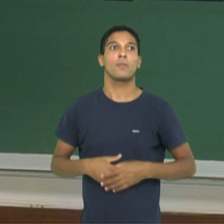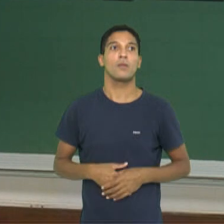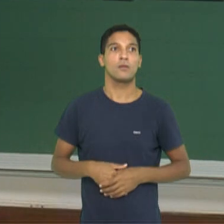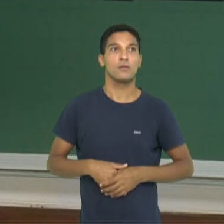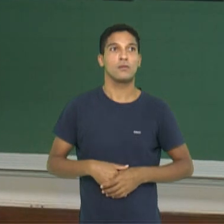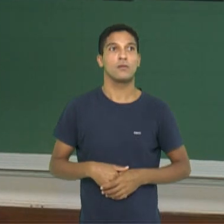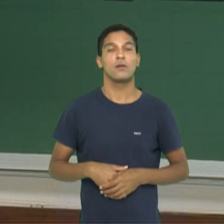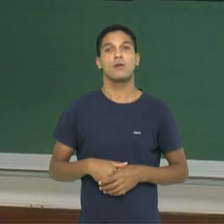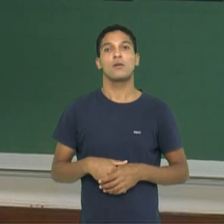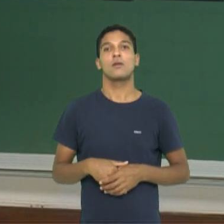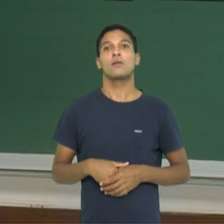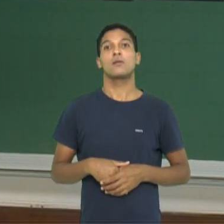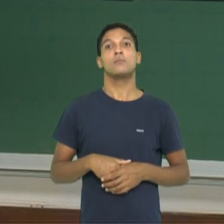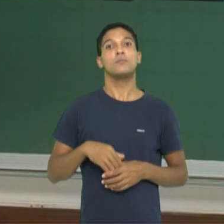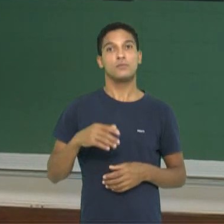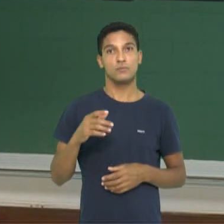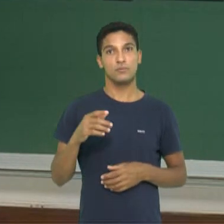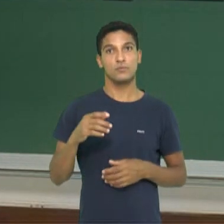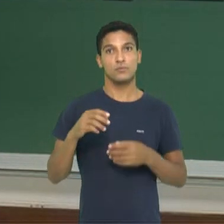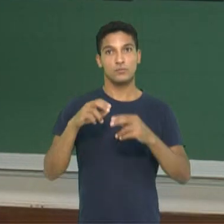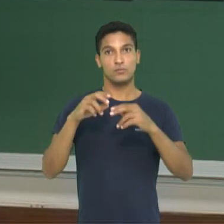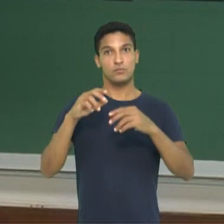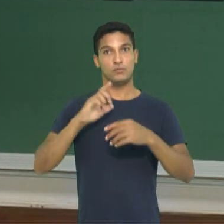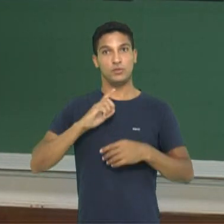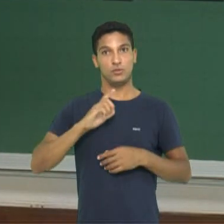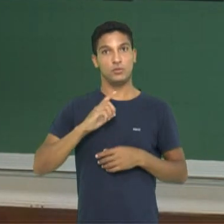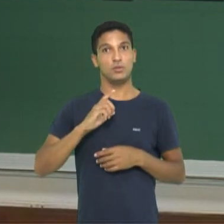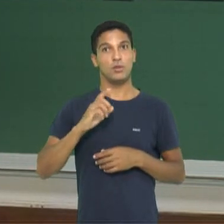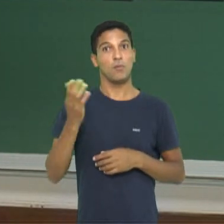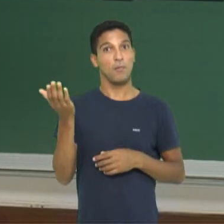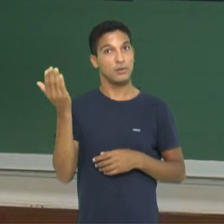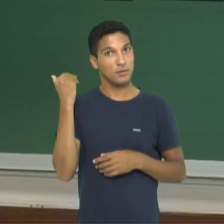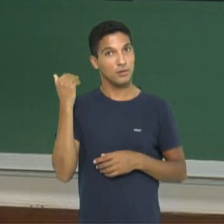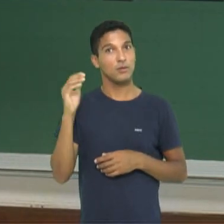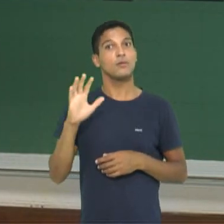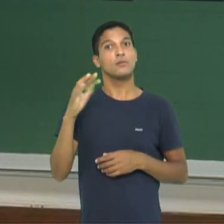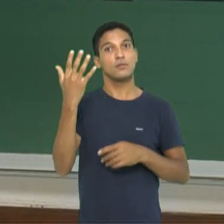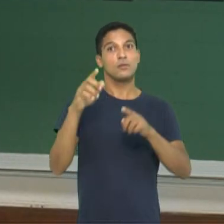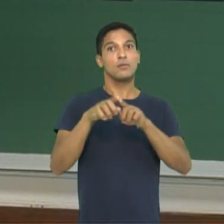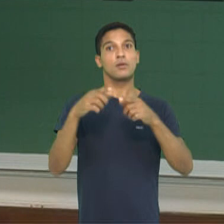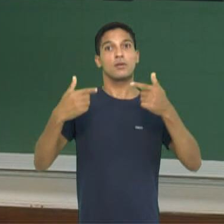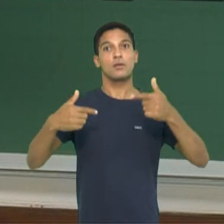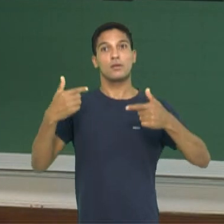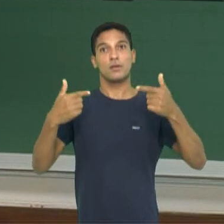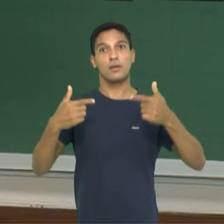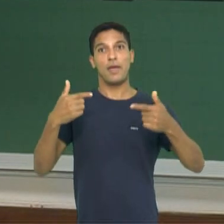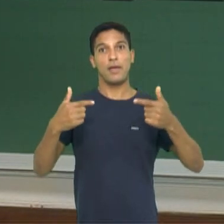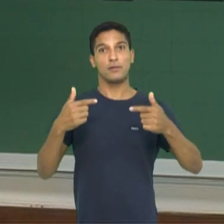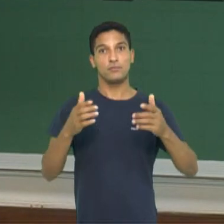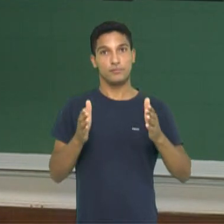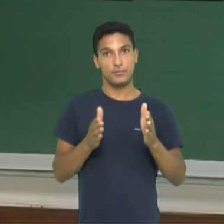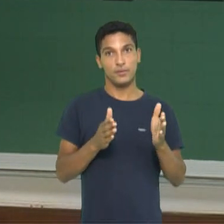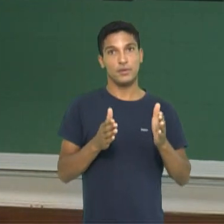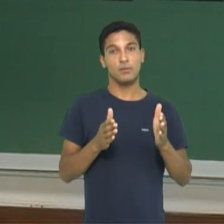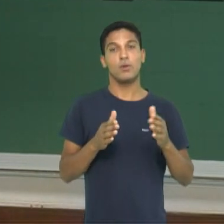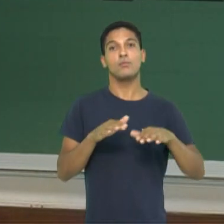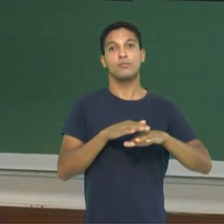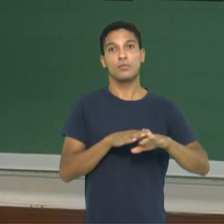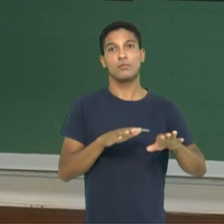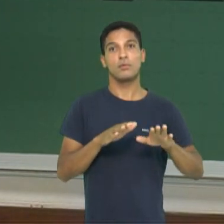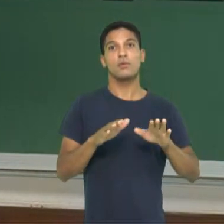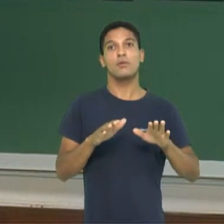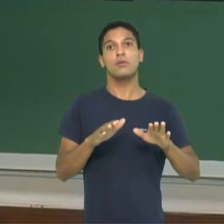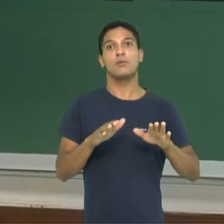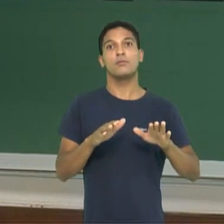no período entre guerras quanto no período pós-guerra. Os frankfurtianos, durante o auge